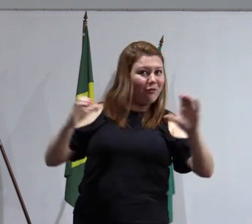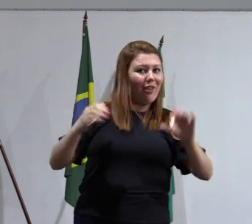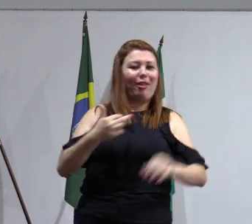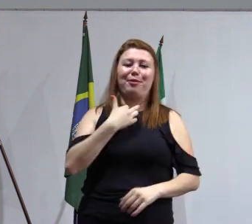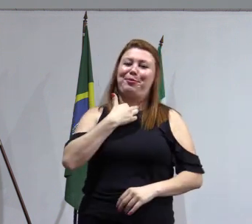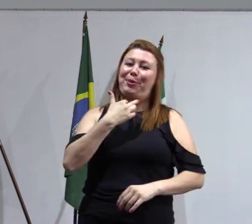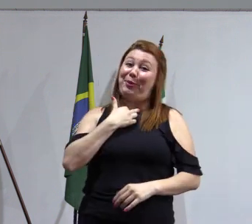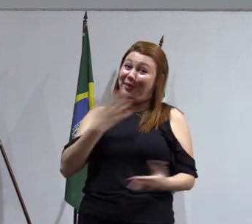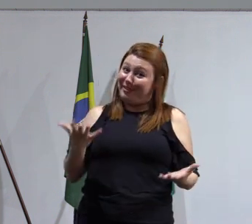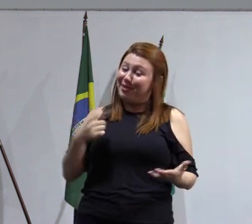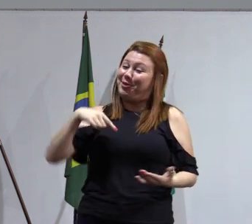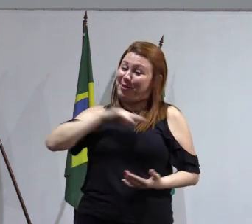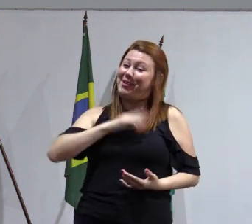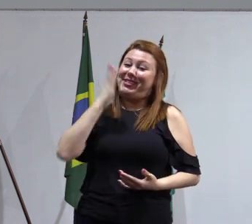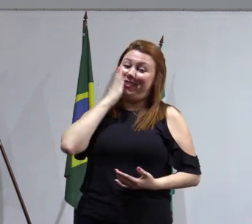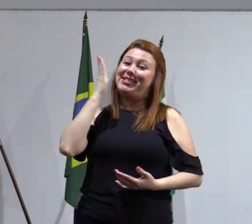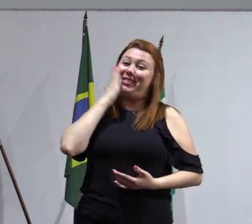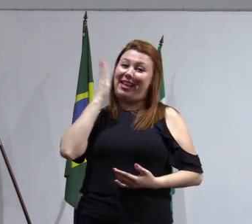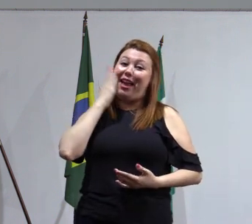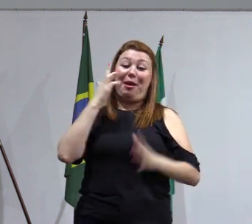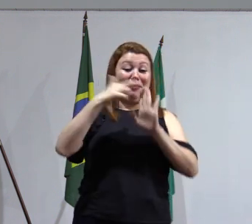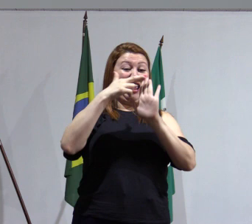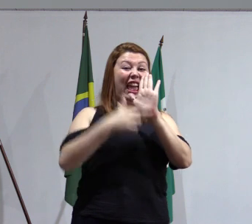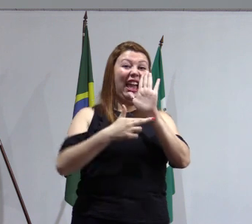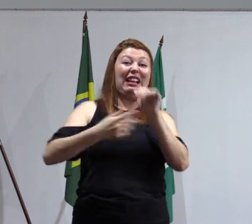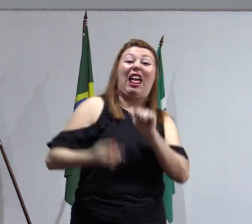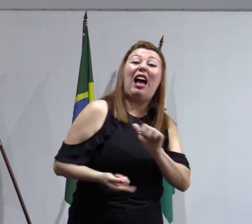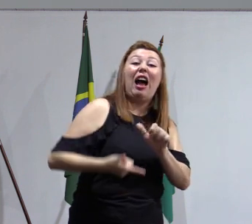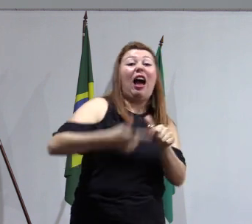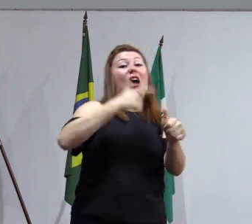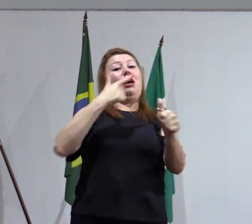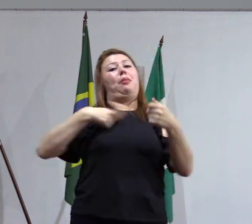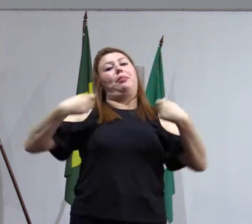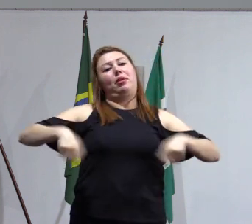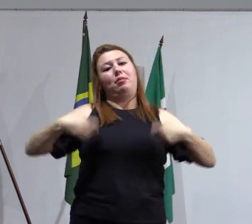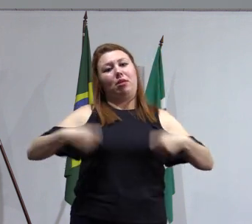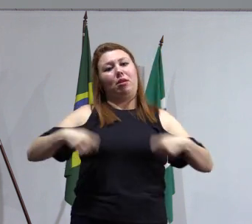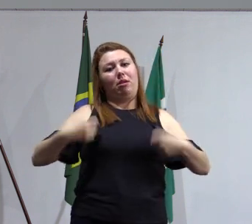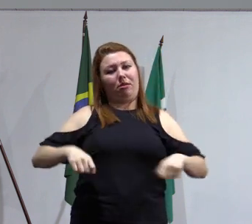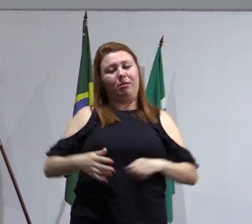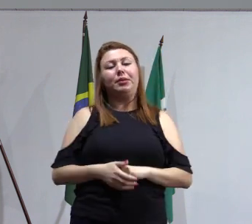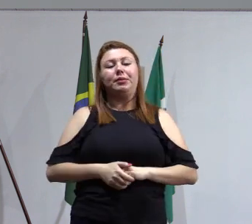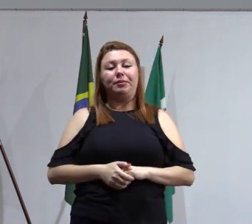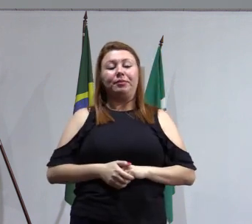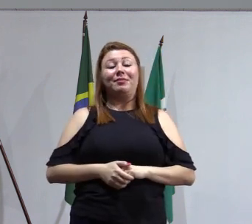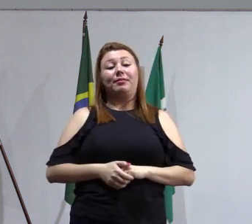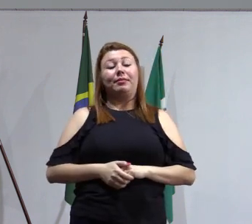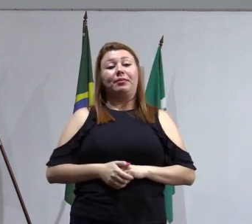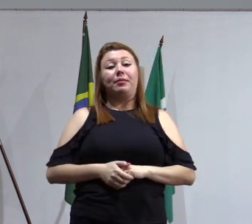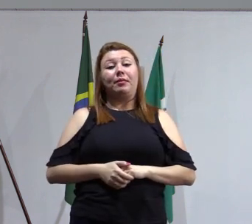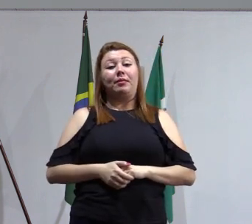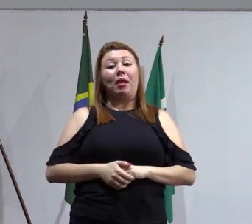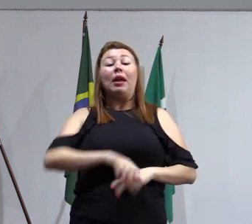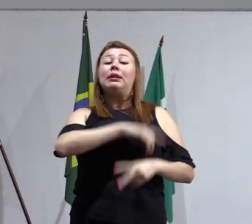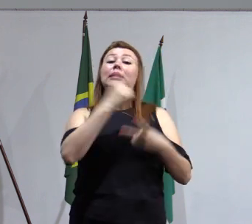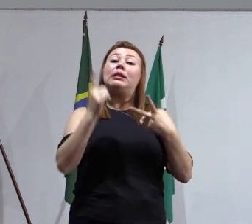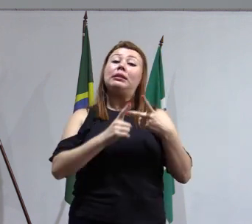temos que saber de todas essas regras antes de começar a jogar o jogo. Segundo, eu